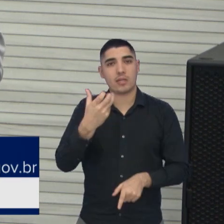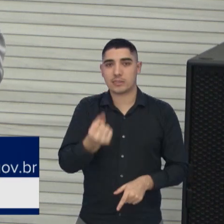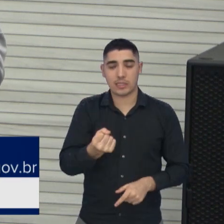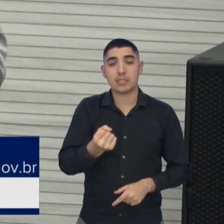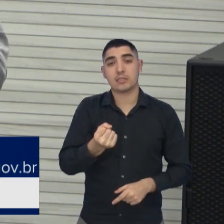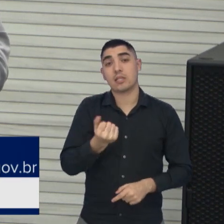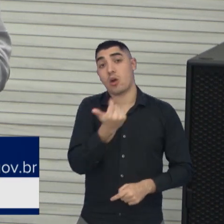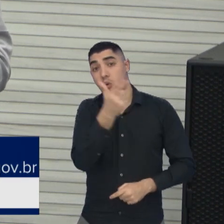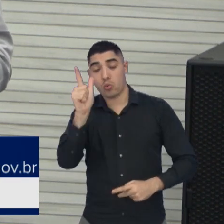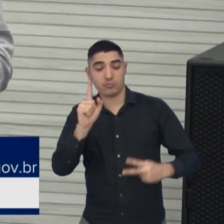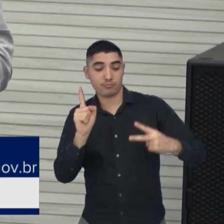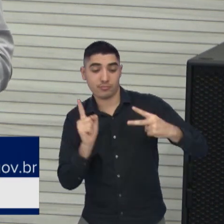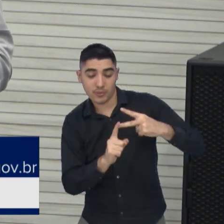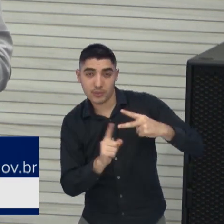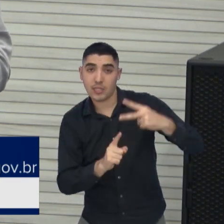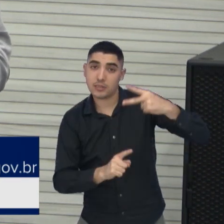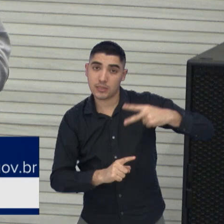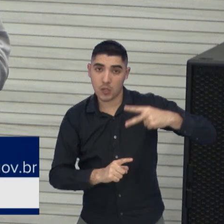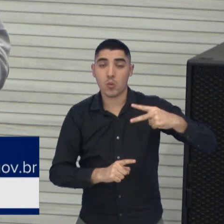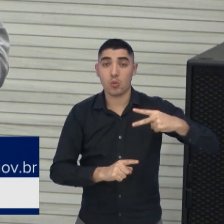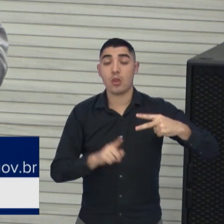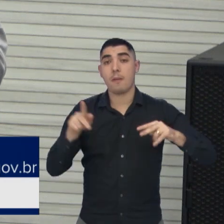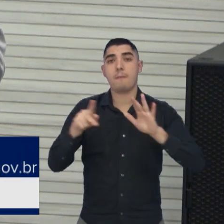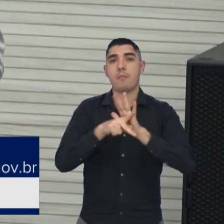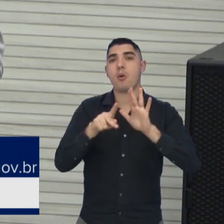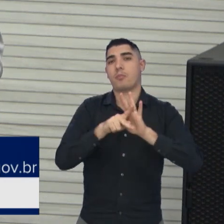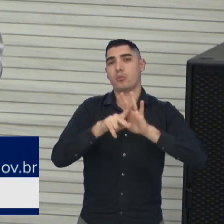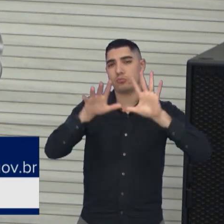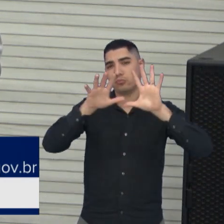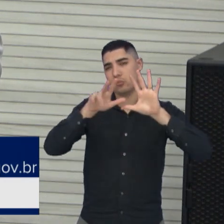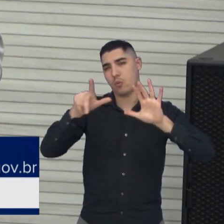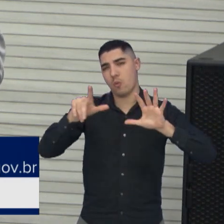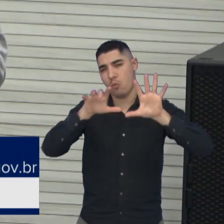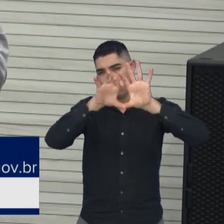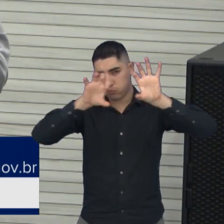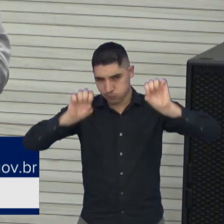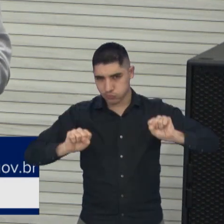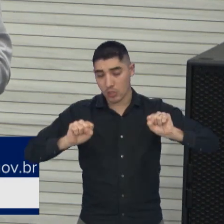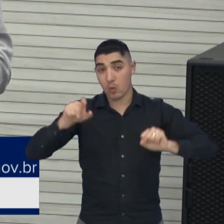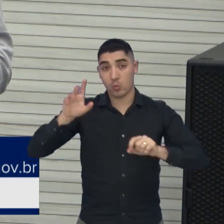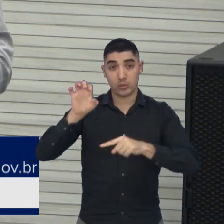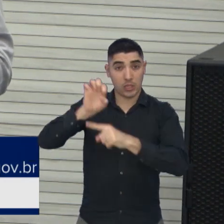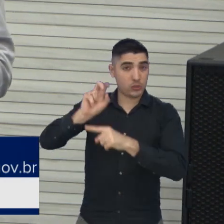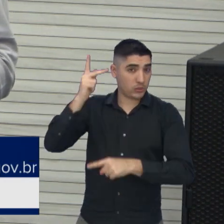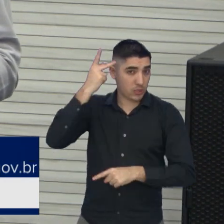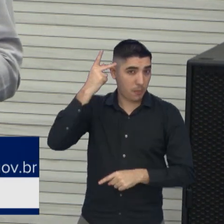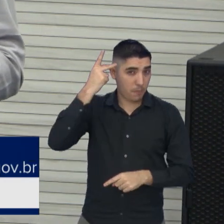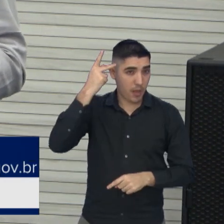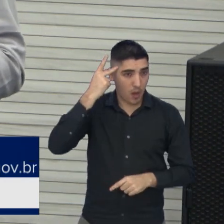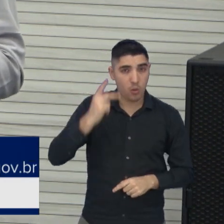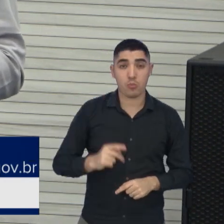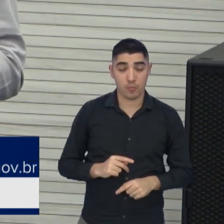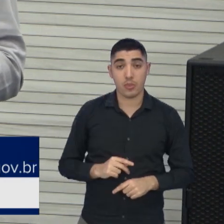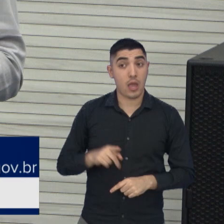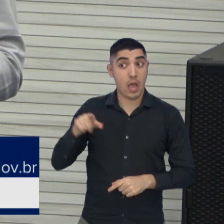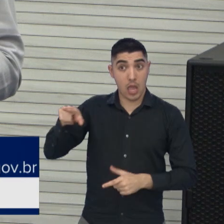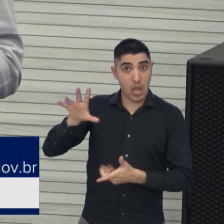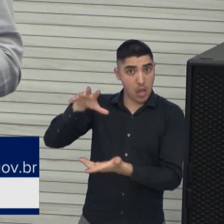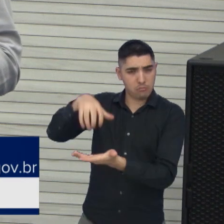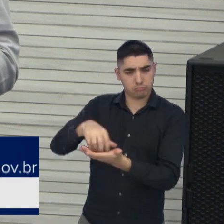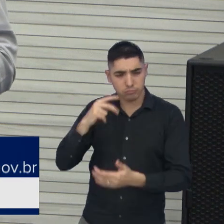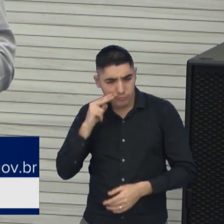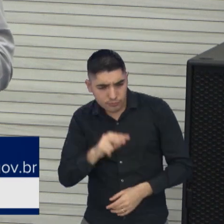pela segunda instância, pelo Tribunal de Justiça do Estado de São Paulo, que é um colegiado, que ratificou essa